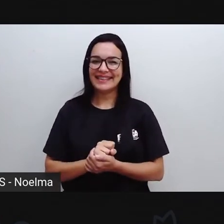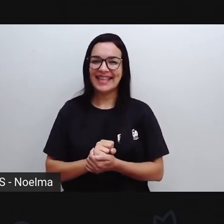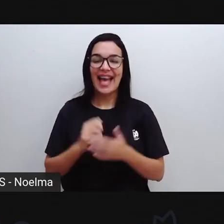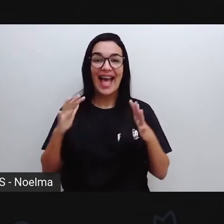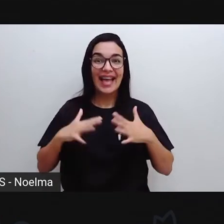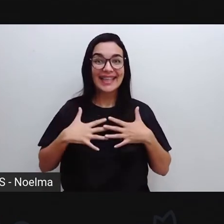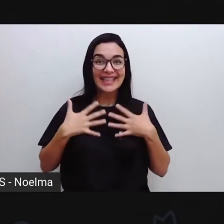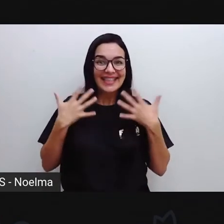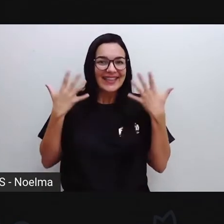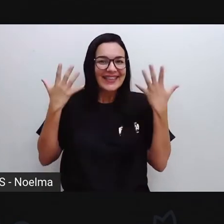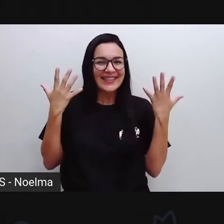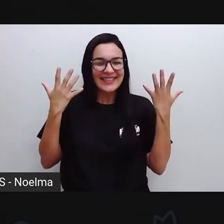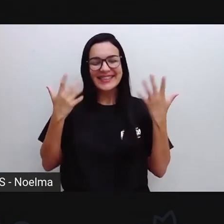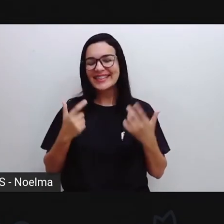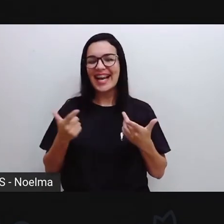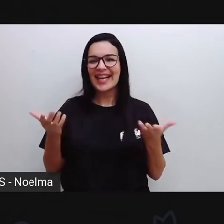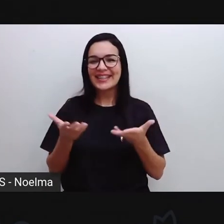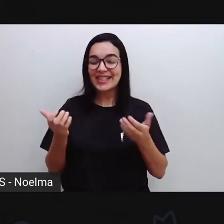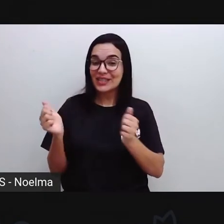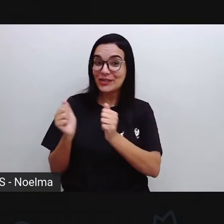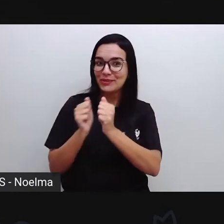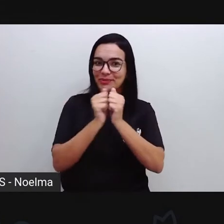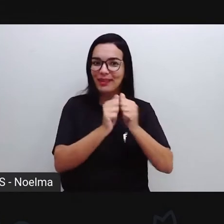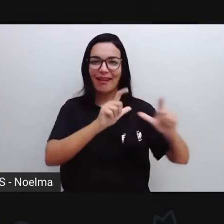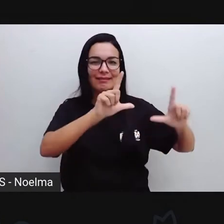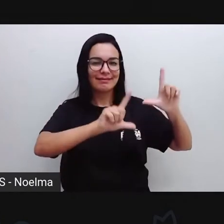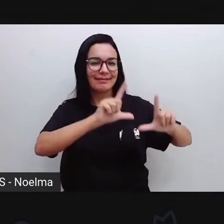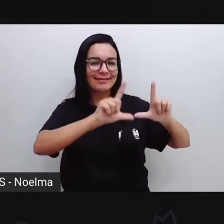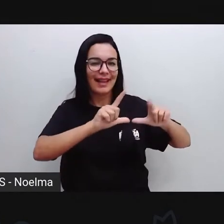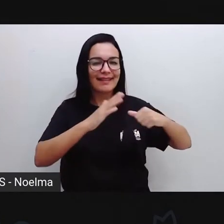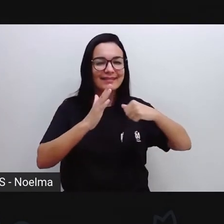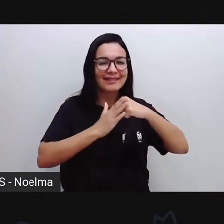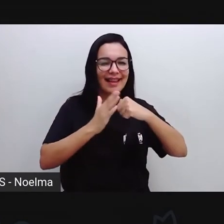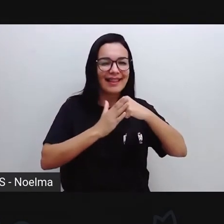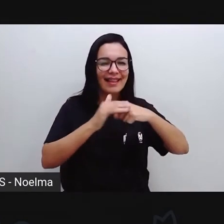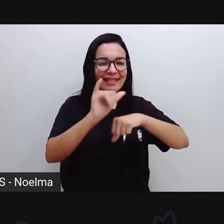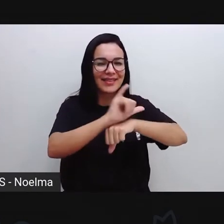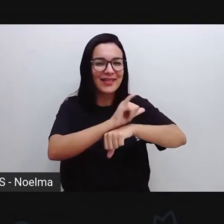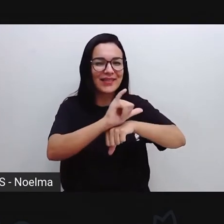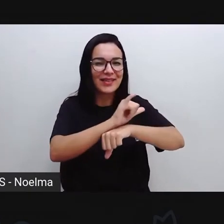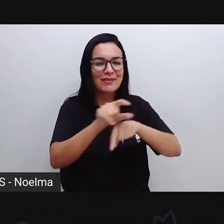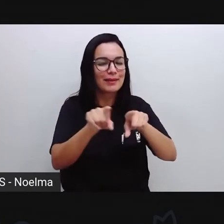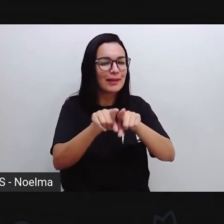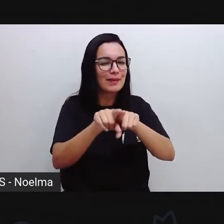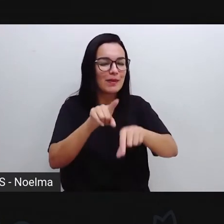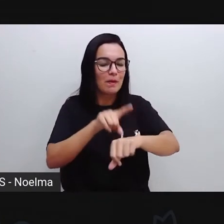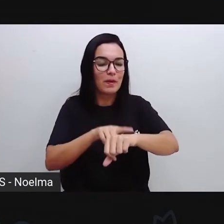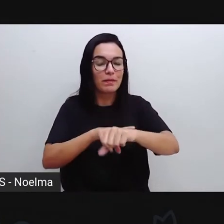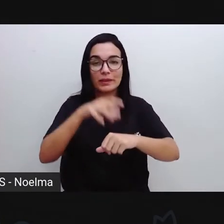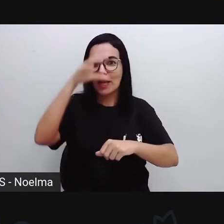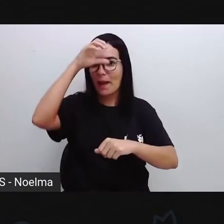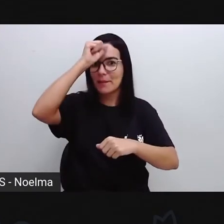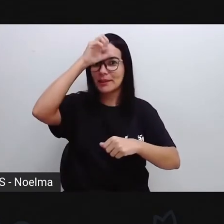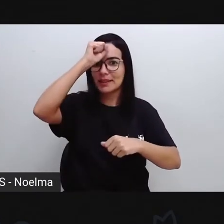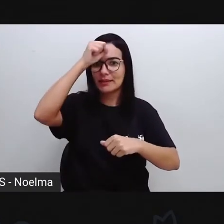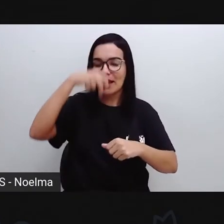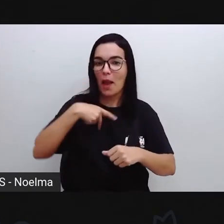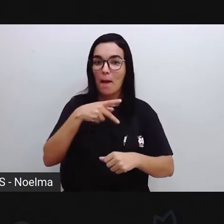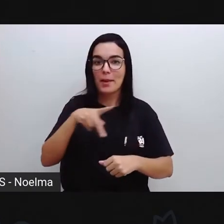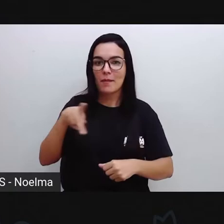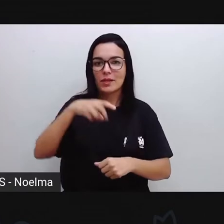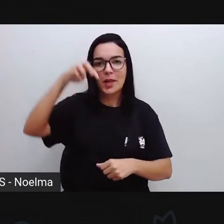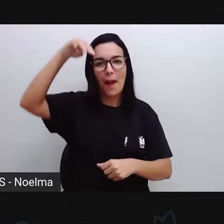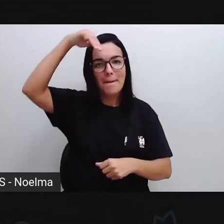É com enorme alegria que a gente recebe vocês aqui no nosso canal para mais um momento de muito aprendizado. Eu sou a